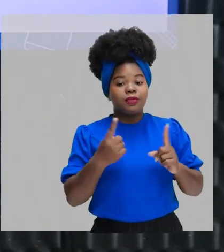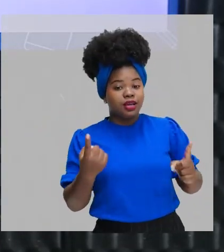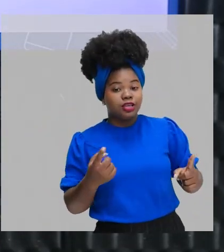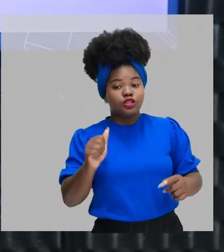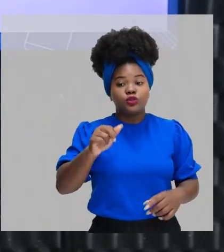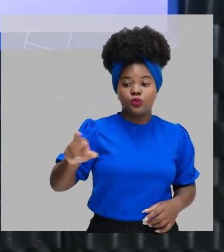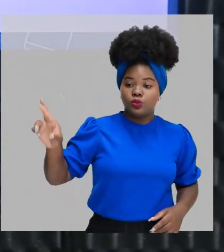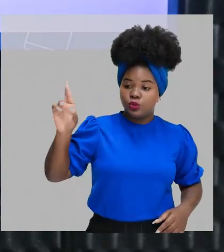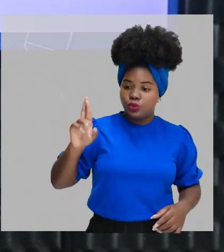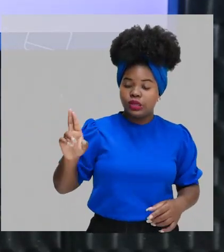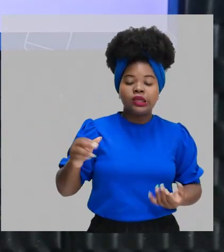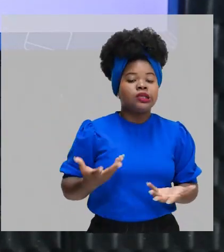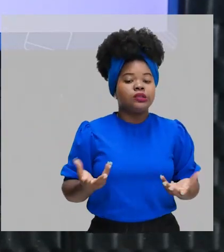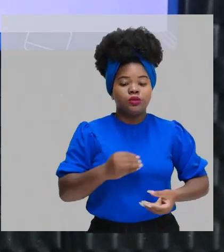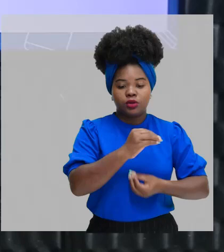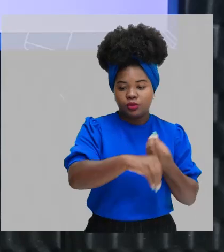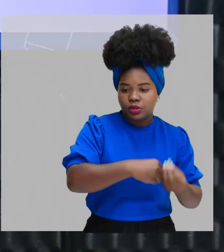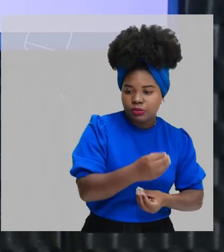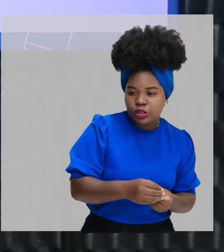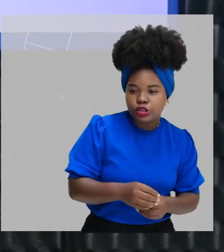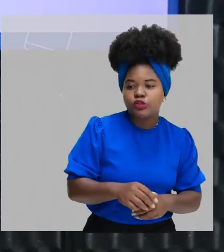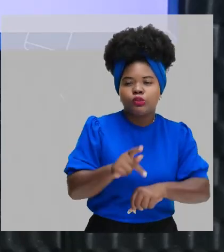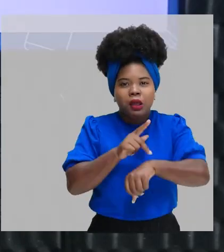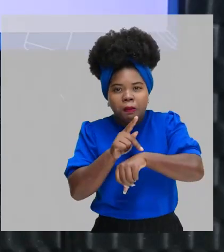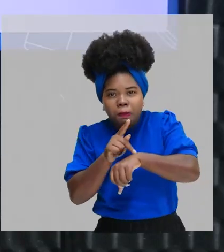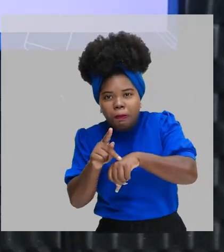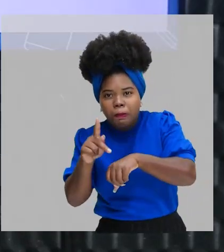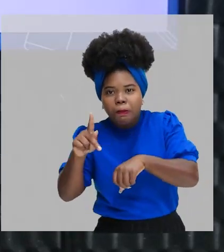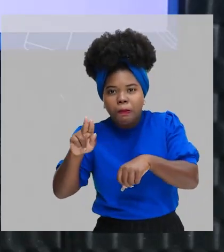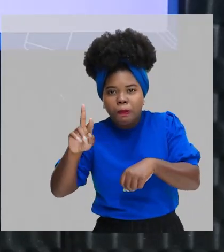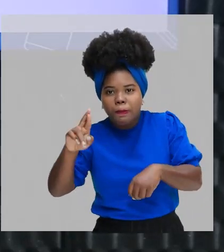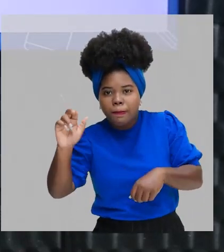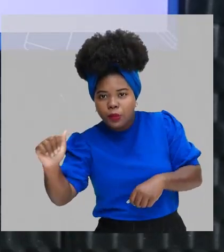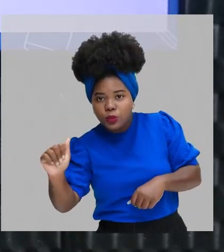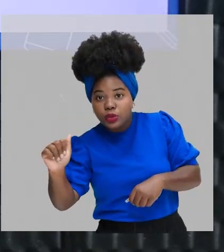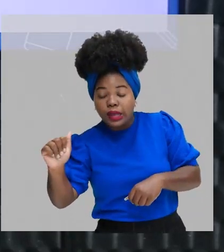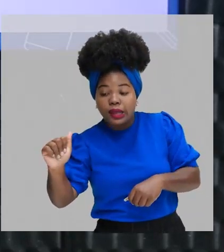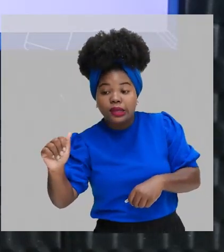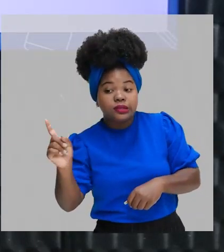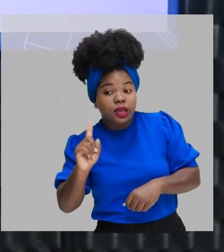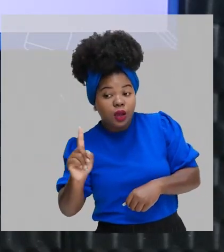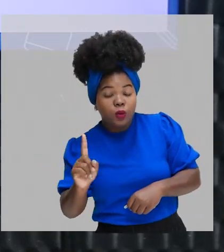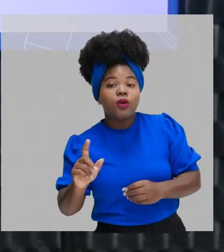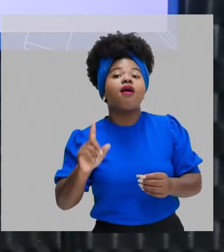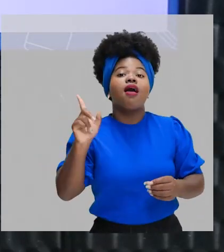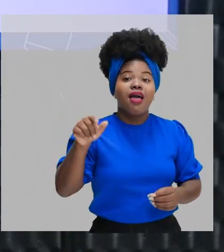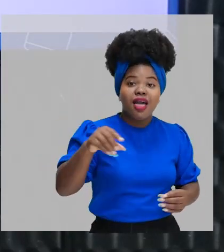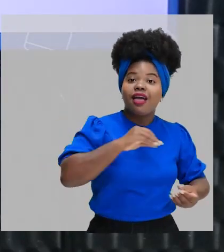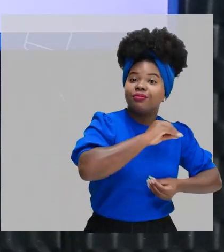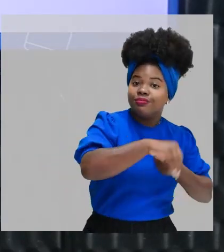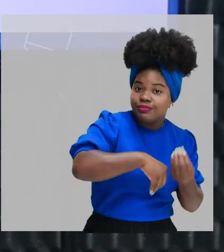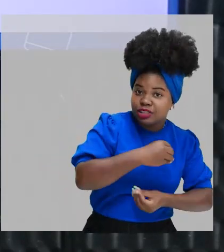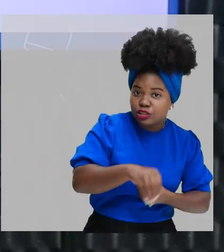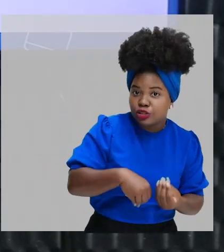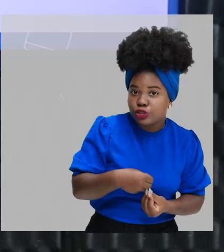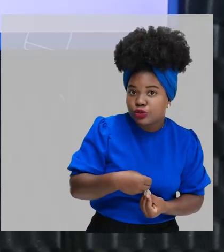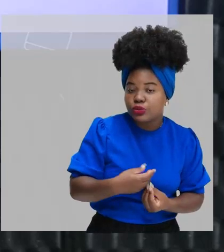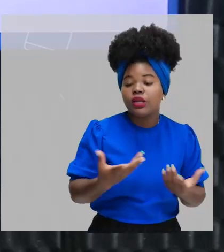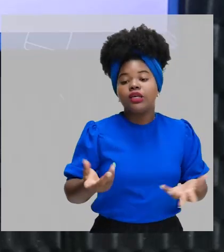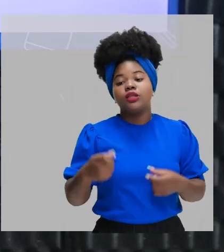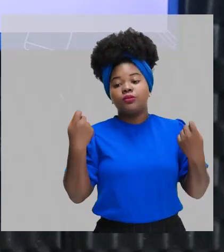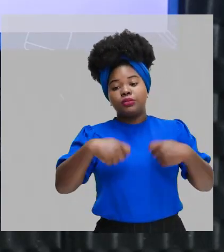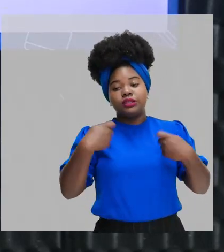uma substância pura, é uma mistura. Então, nós temos que levar em consideração, certo,